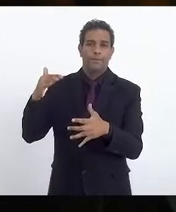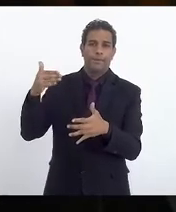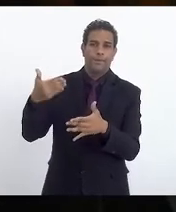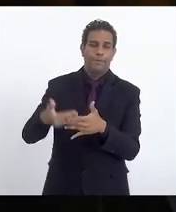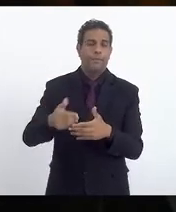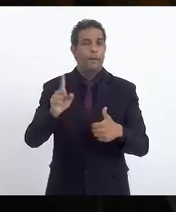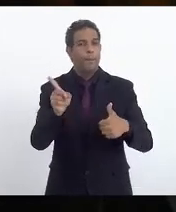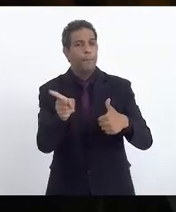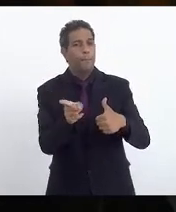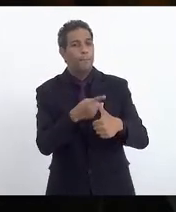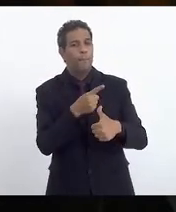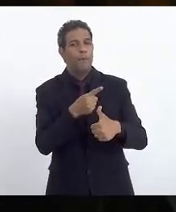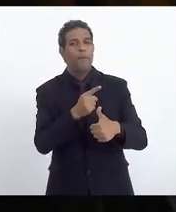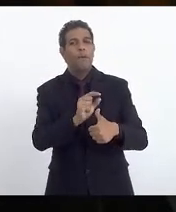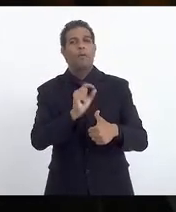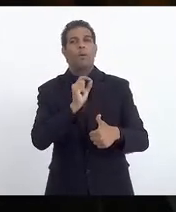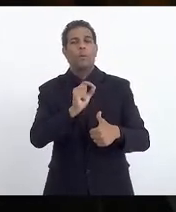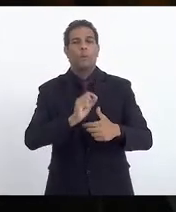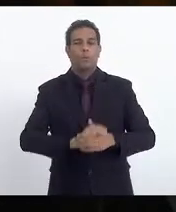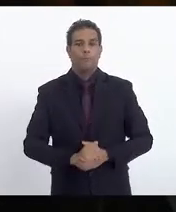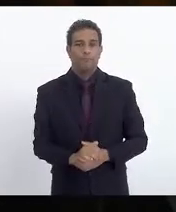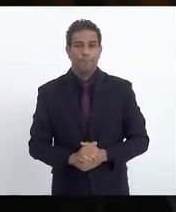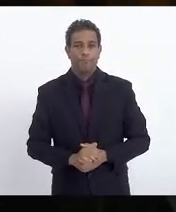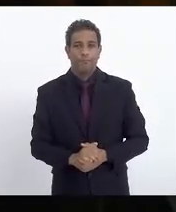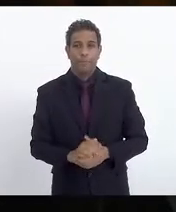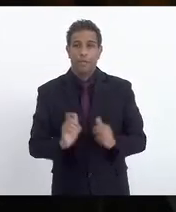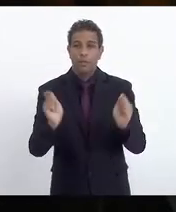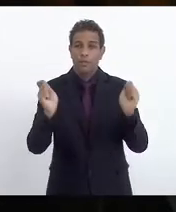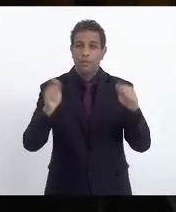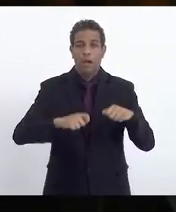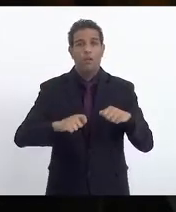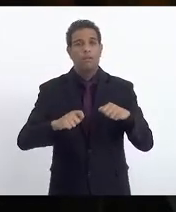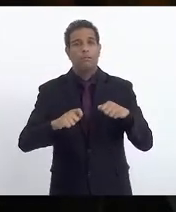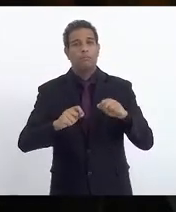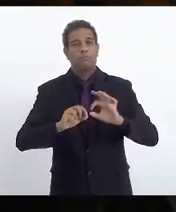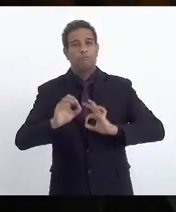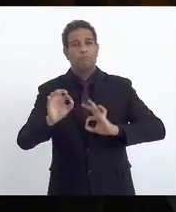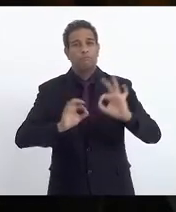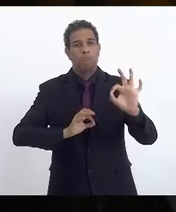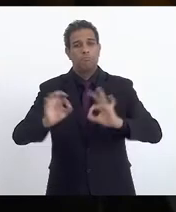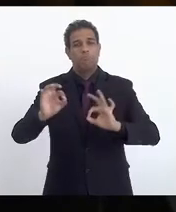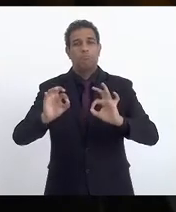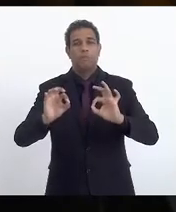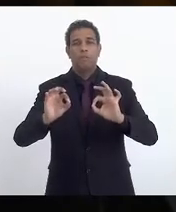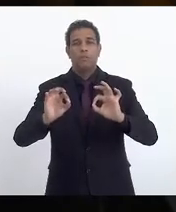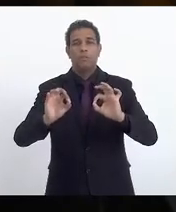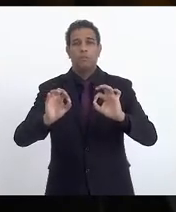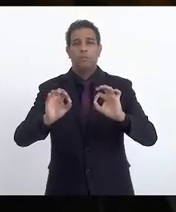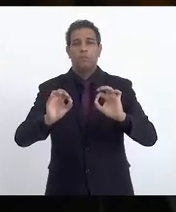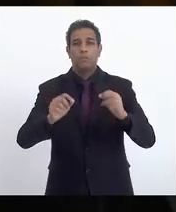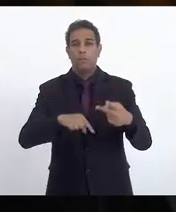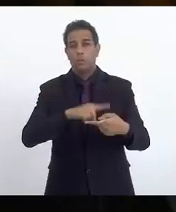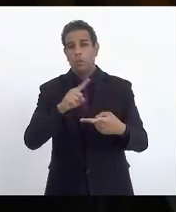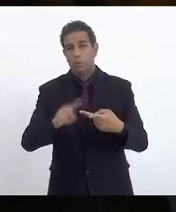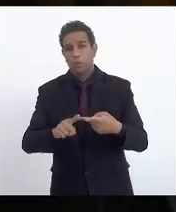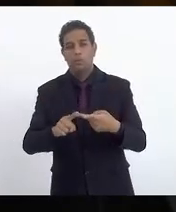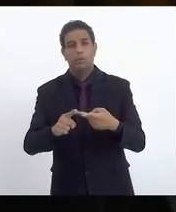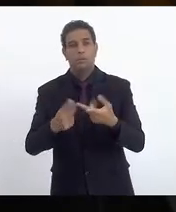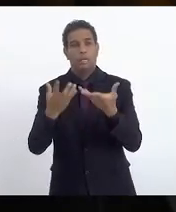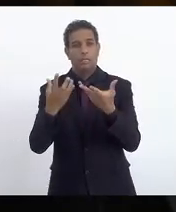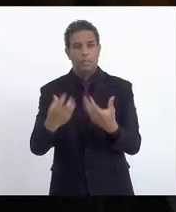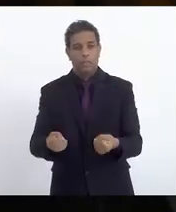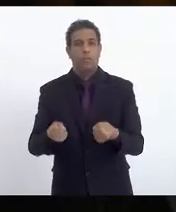é a primeira concessionária deixou a operação do serviço uma segunda